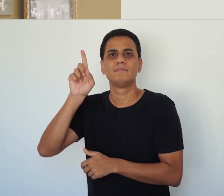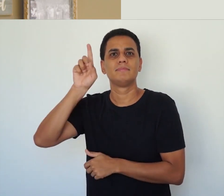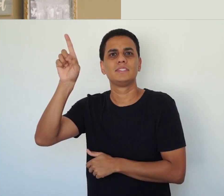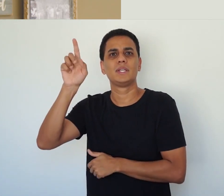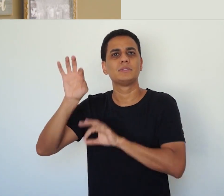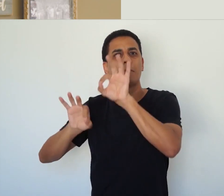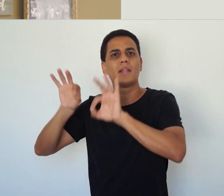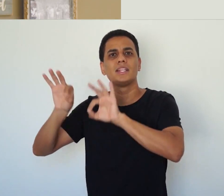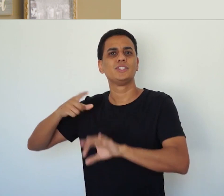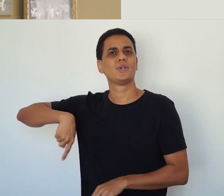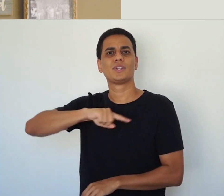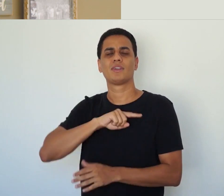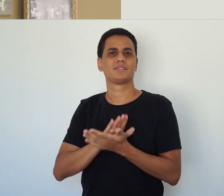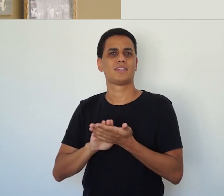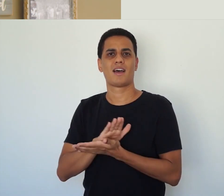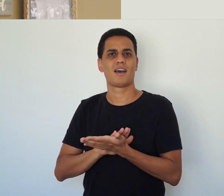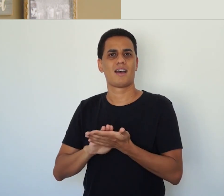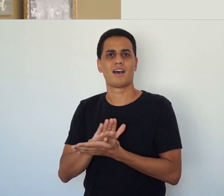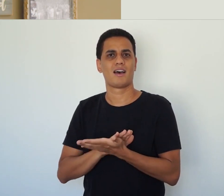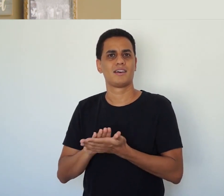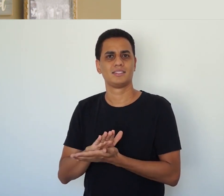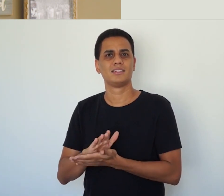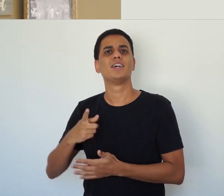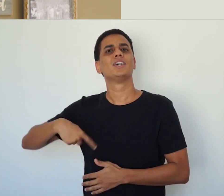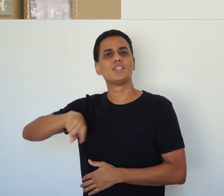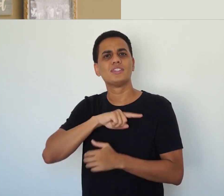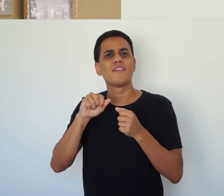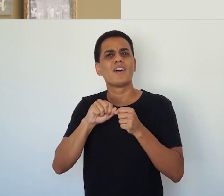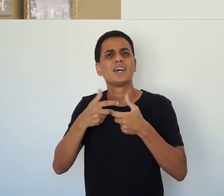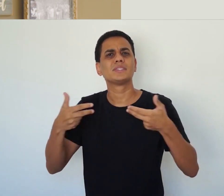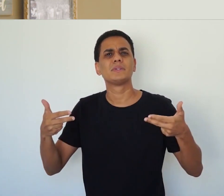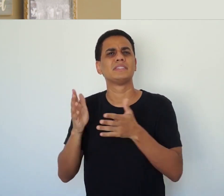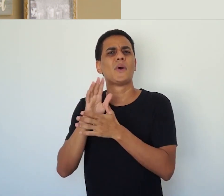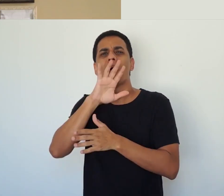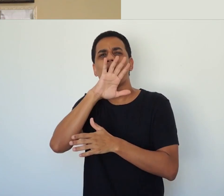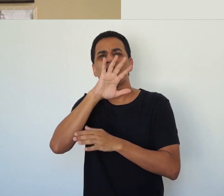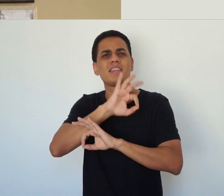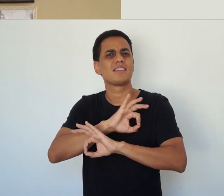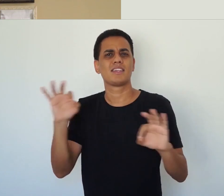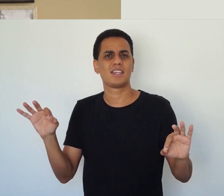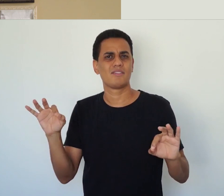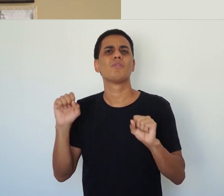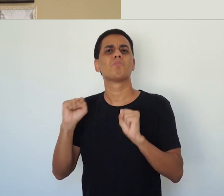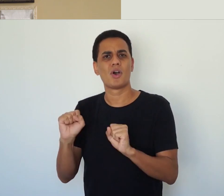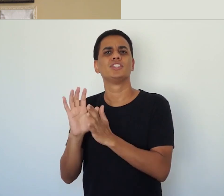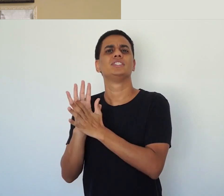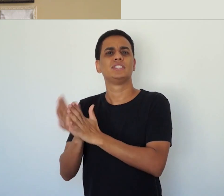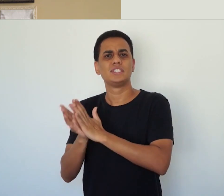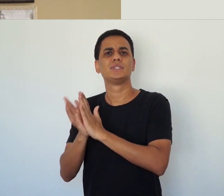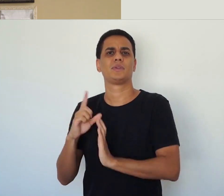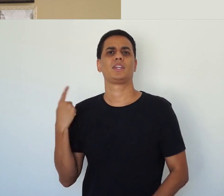cavernas, que não é o lugar que Deus tem para nós, e nós acabamos dizendo e fazendo coisas que são terríveis e podem